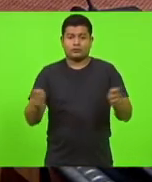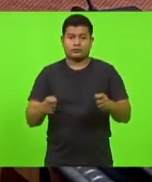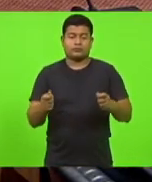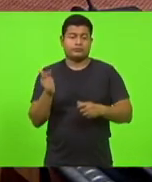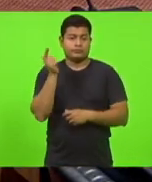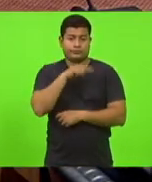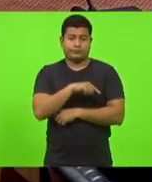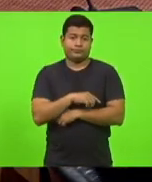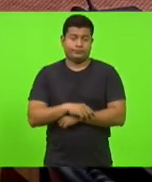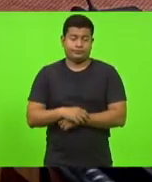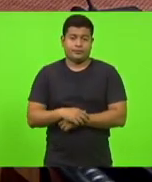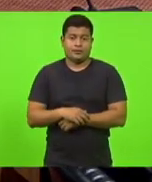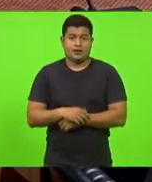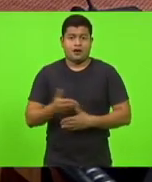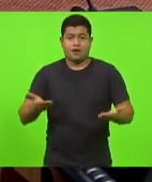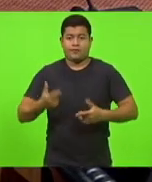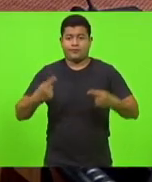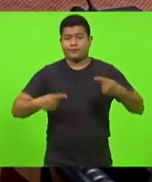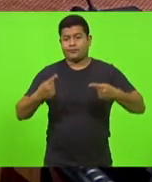Lima.